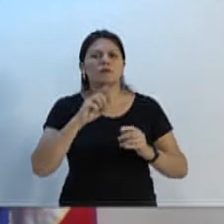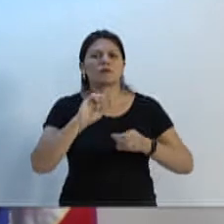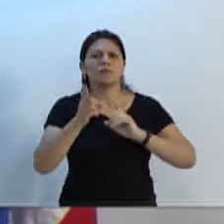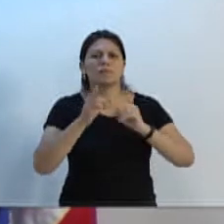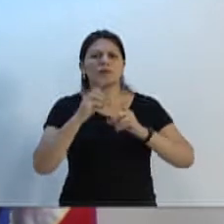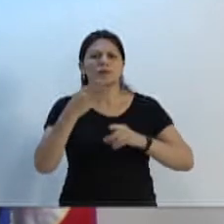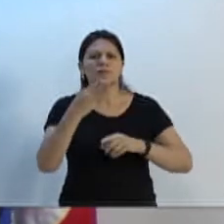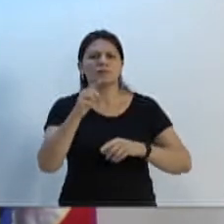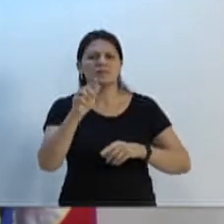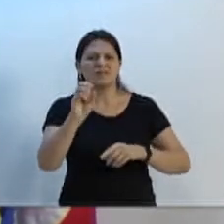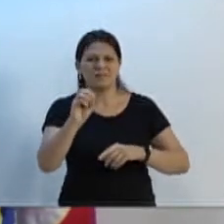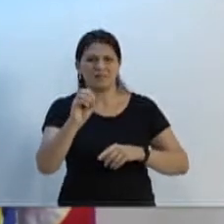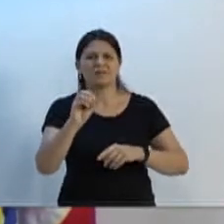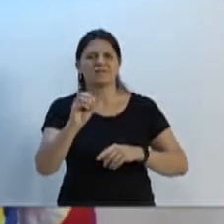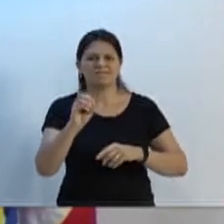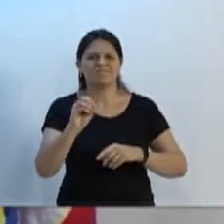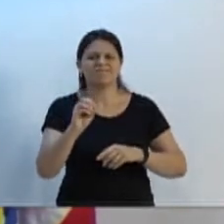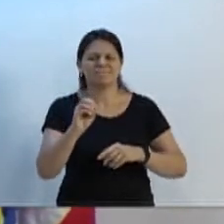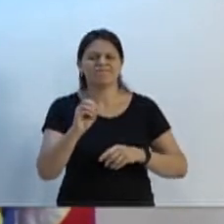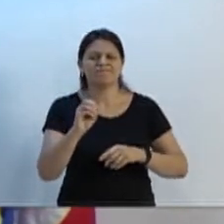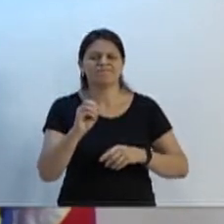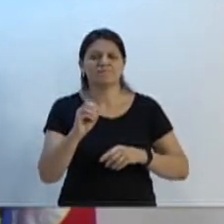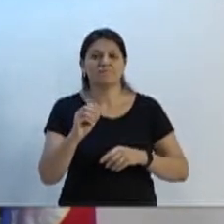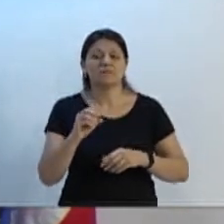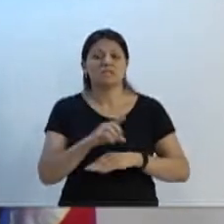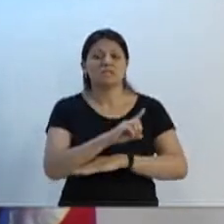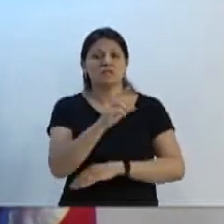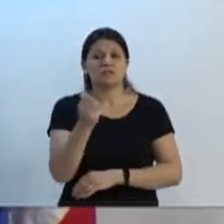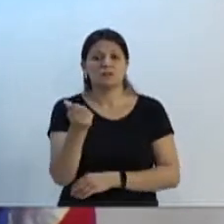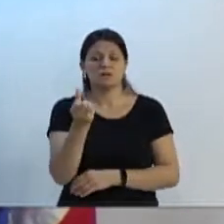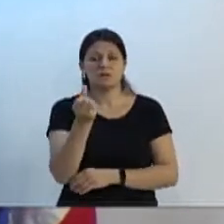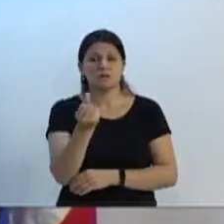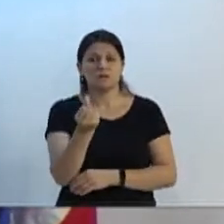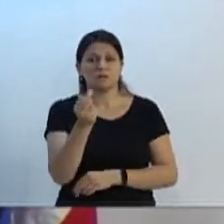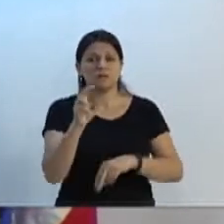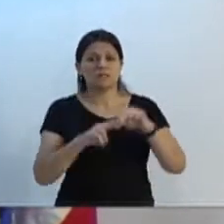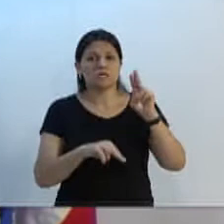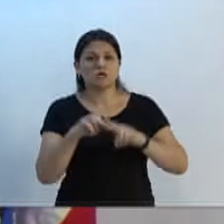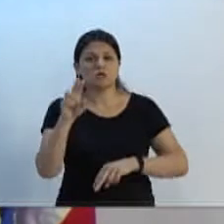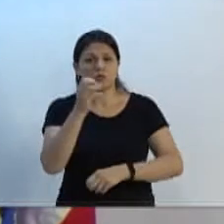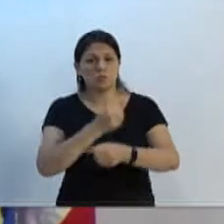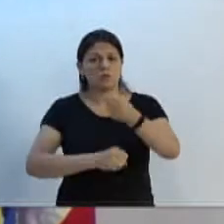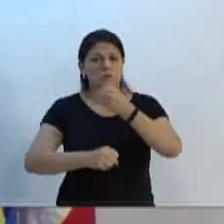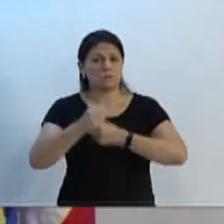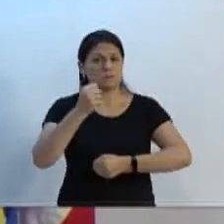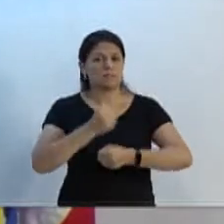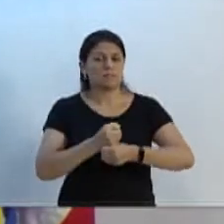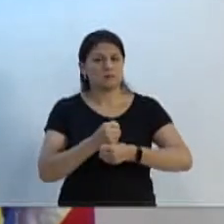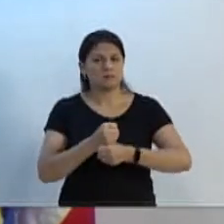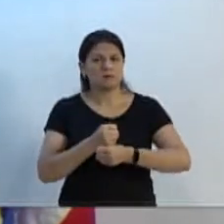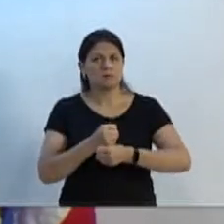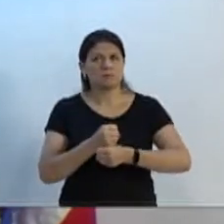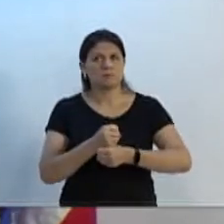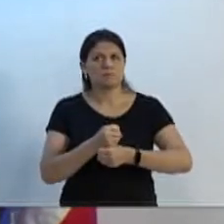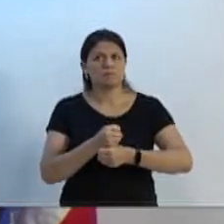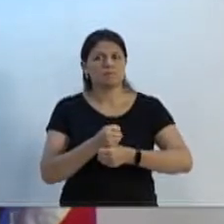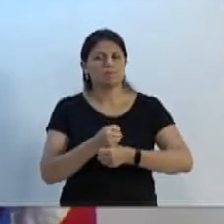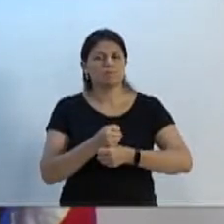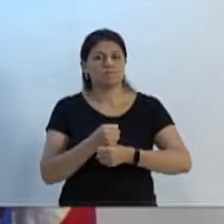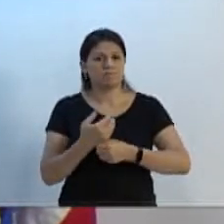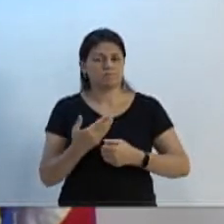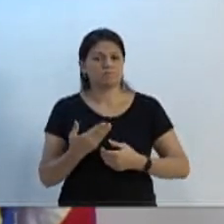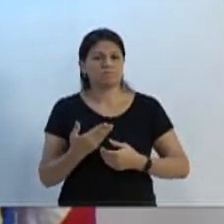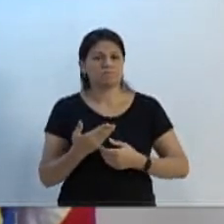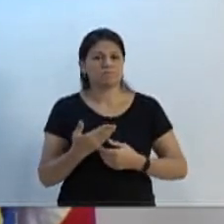br-470 o dia dezesseis de junho de de 2019 eu me dei o trabalho